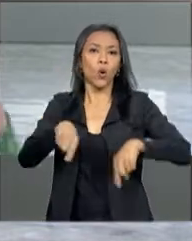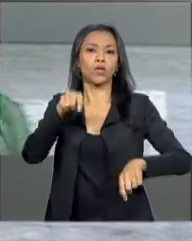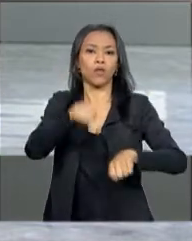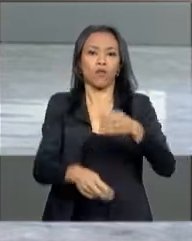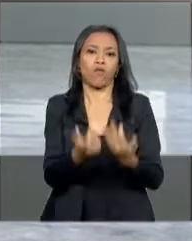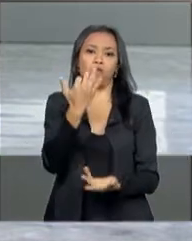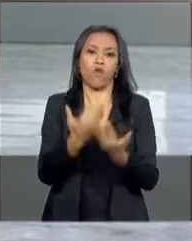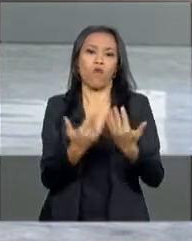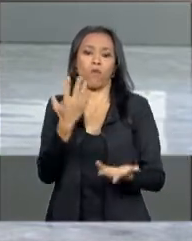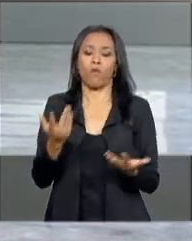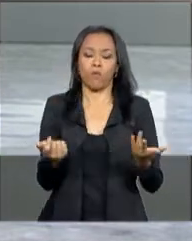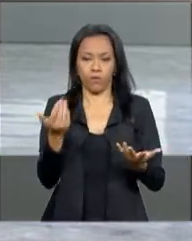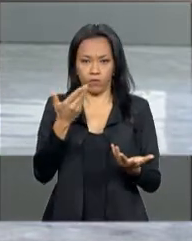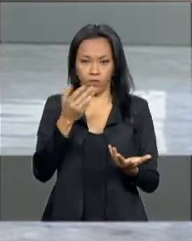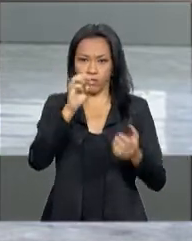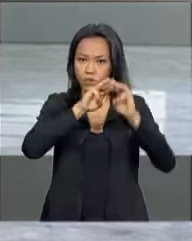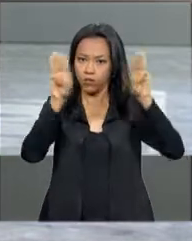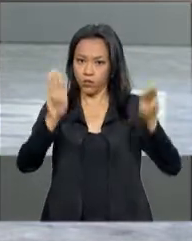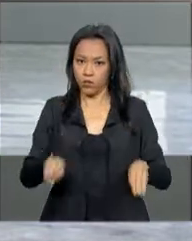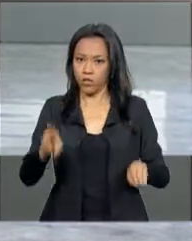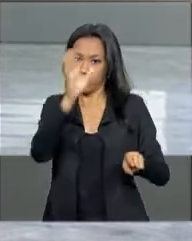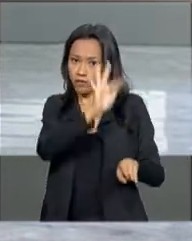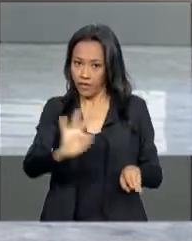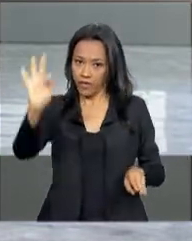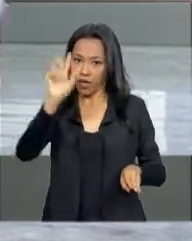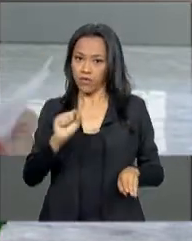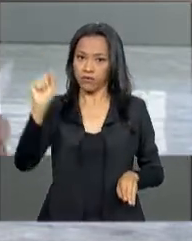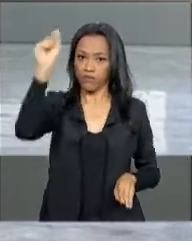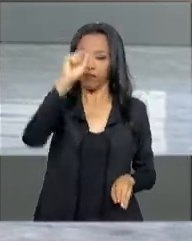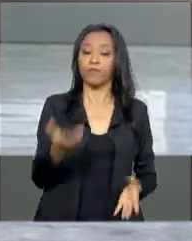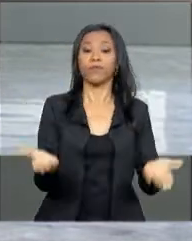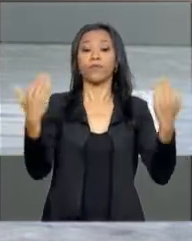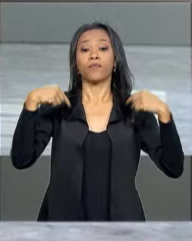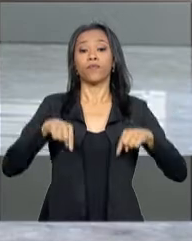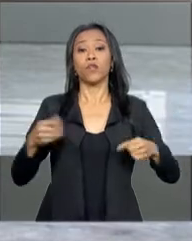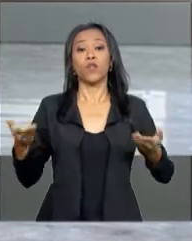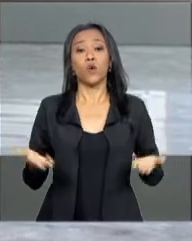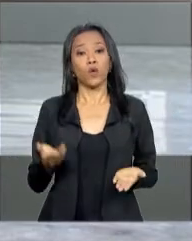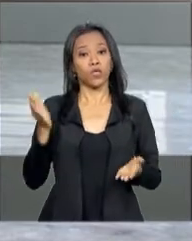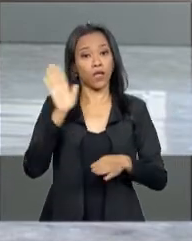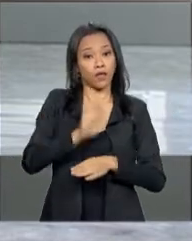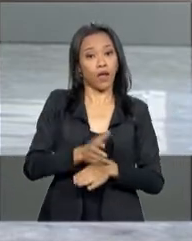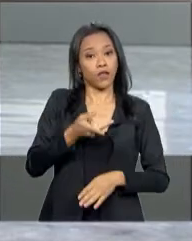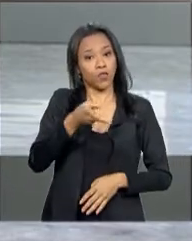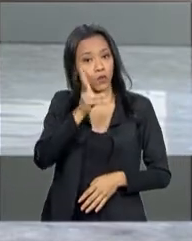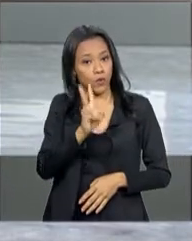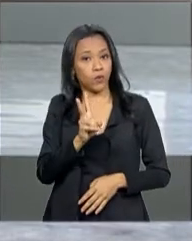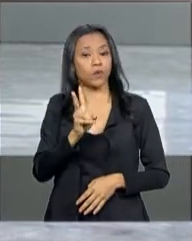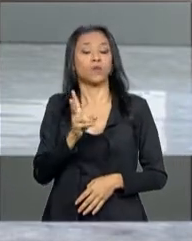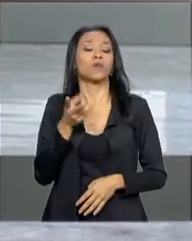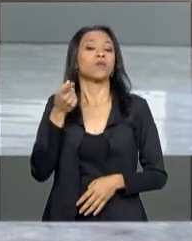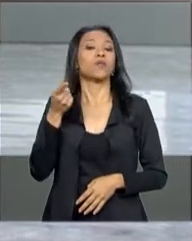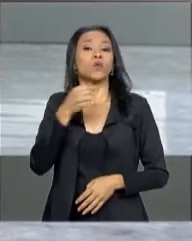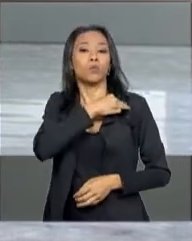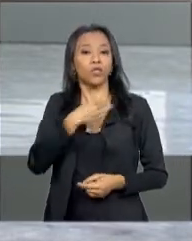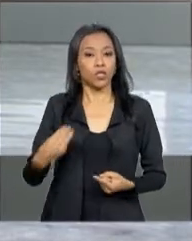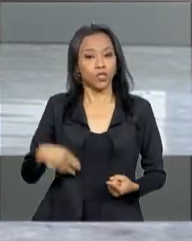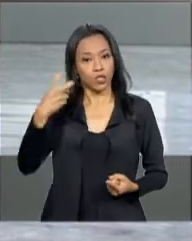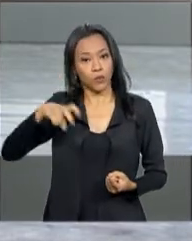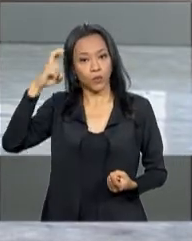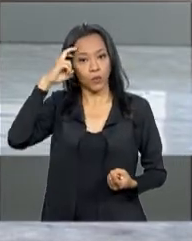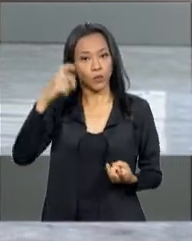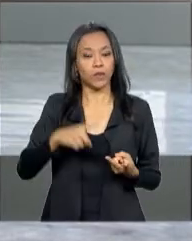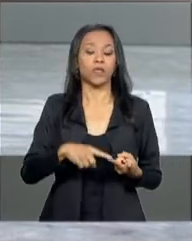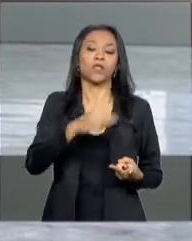museus federais. E hoje à tarde, a partir das 14 horas, lá no Rio de Janeiro, os ministros da Cultura, Sérgio Sá, e da